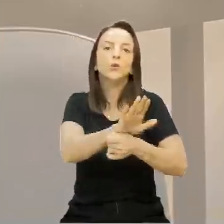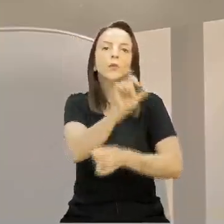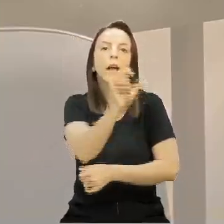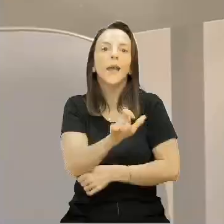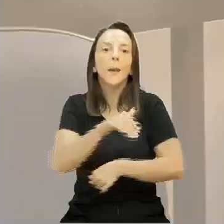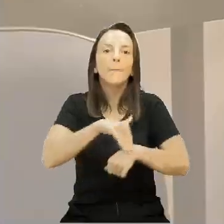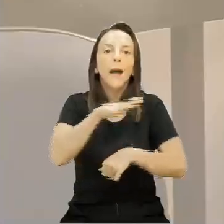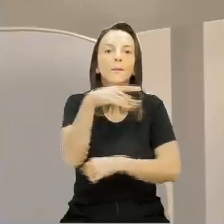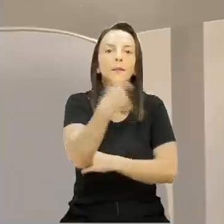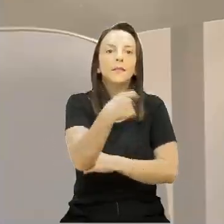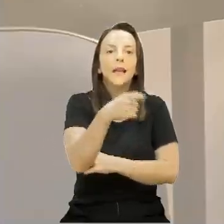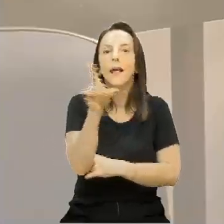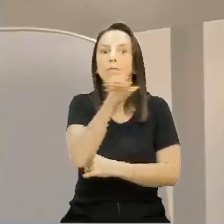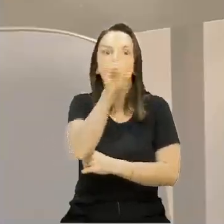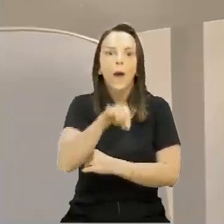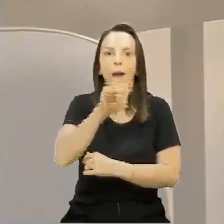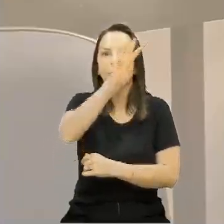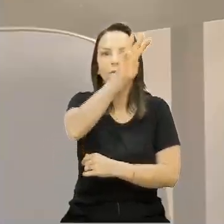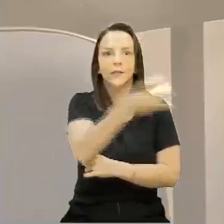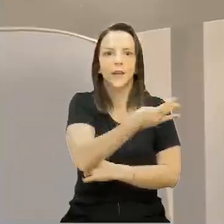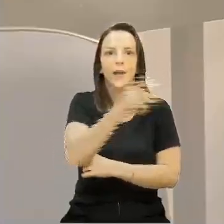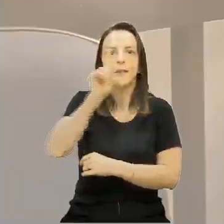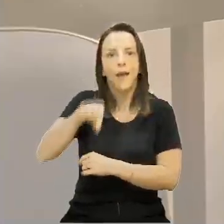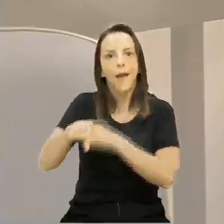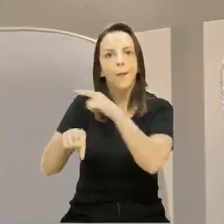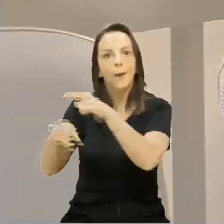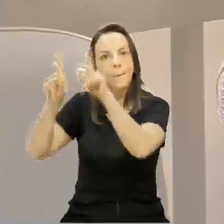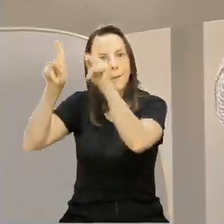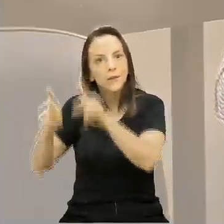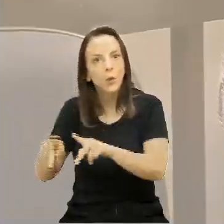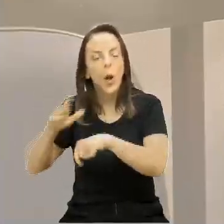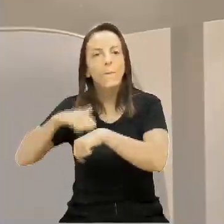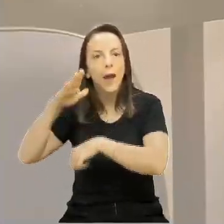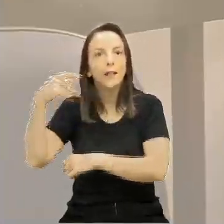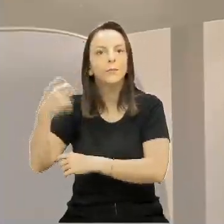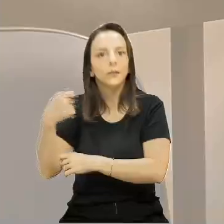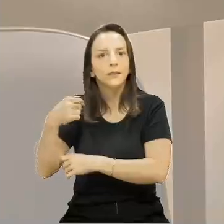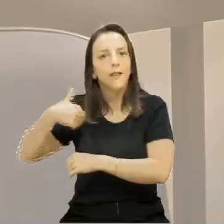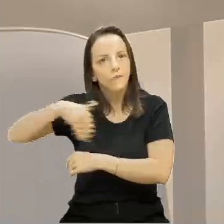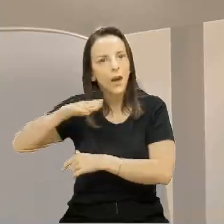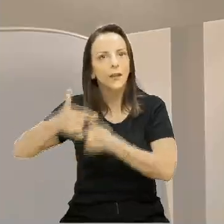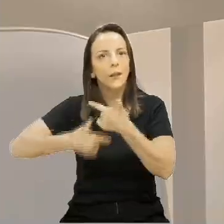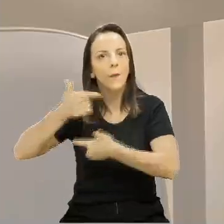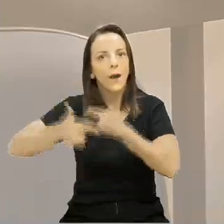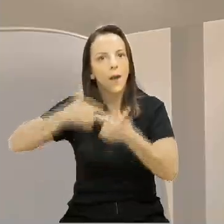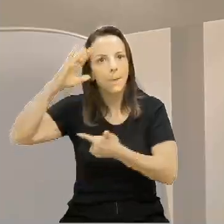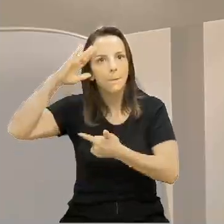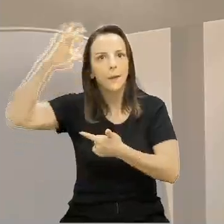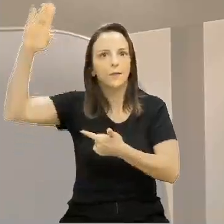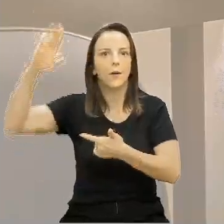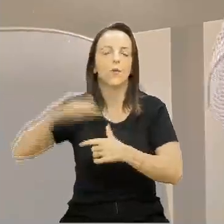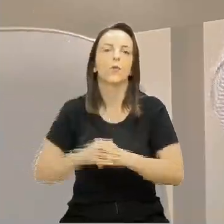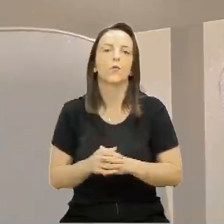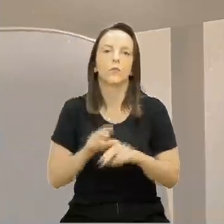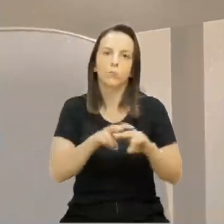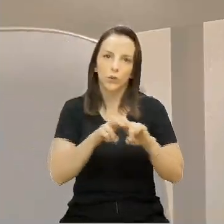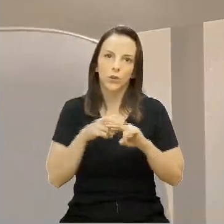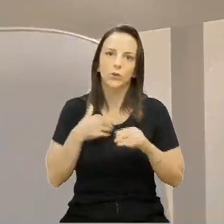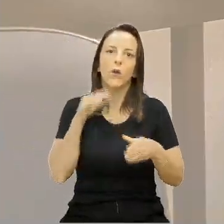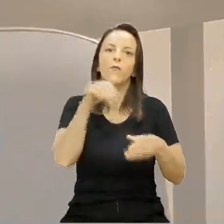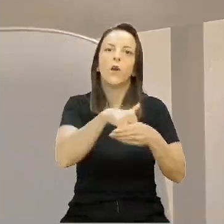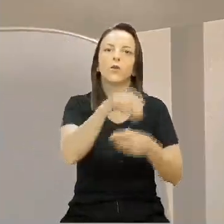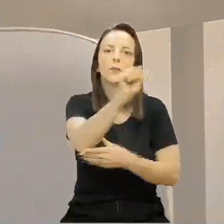empresa avisar, é para o usuário que mais precisa ir trabalhar principalmente. Por isso que eu voto